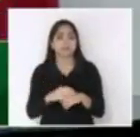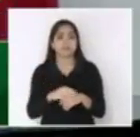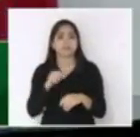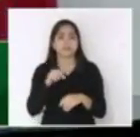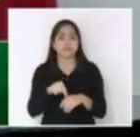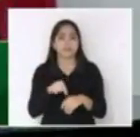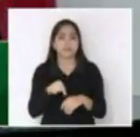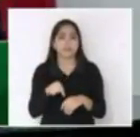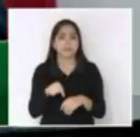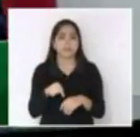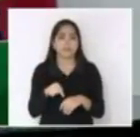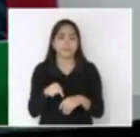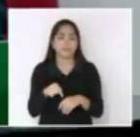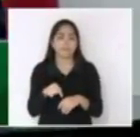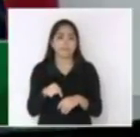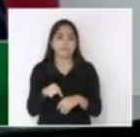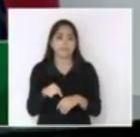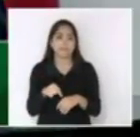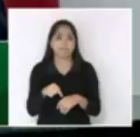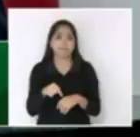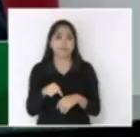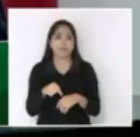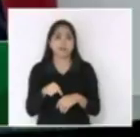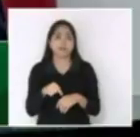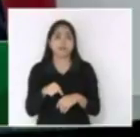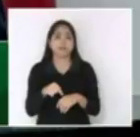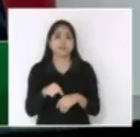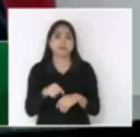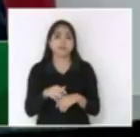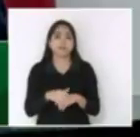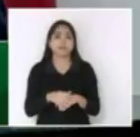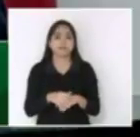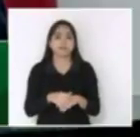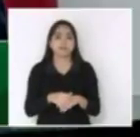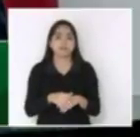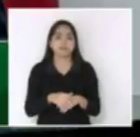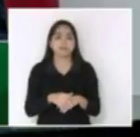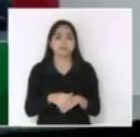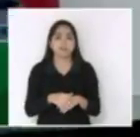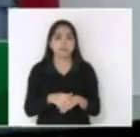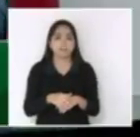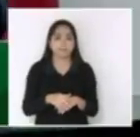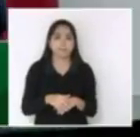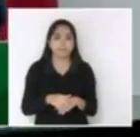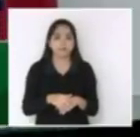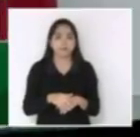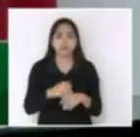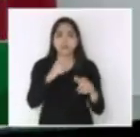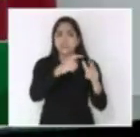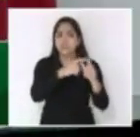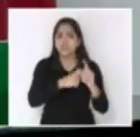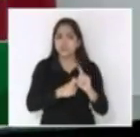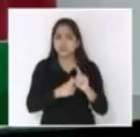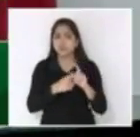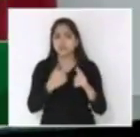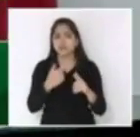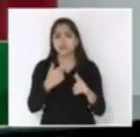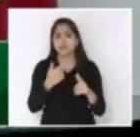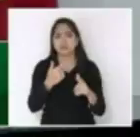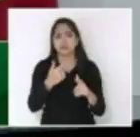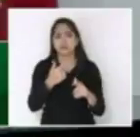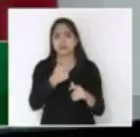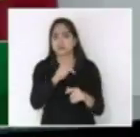Santa Catarina tem um dos menores comprometimentos da receita com dívida, deputado João Amin,